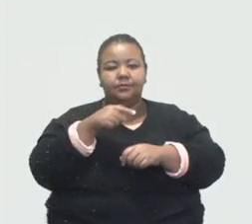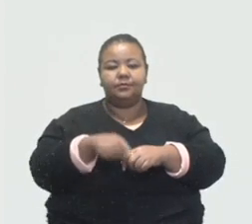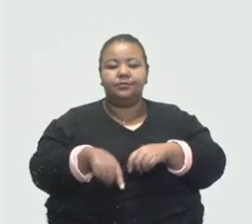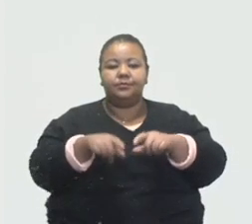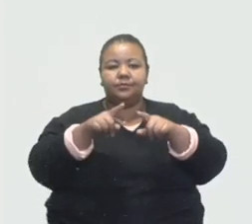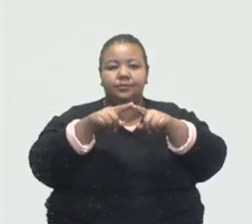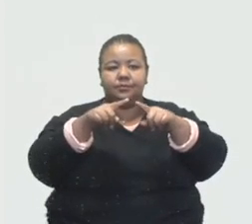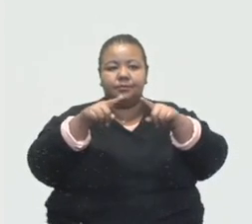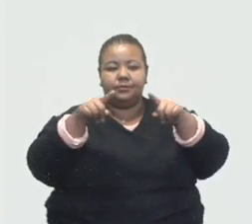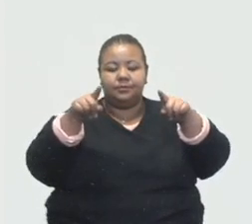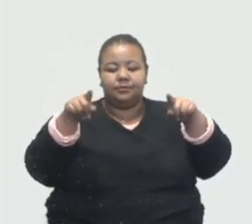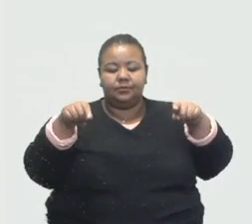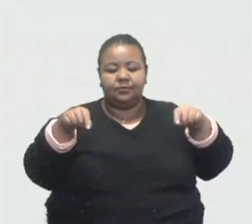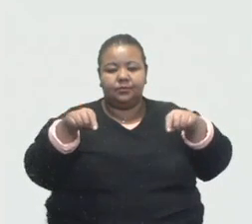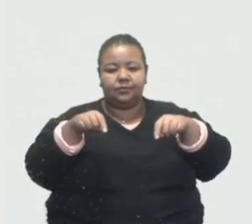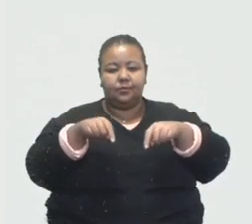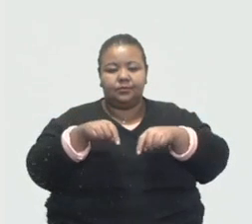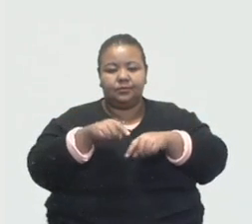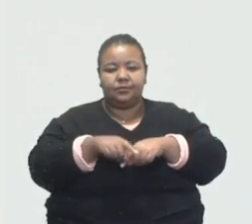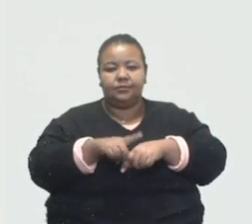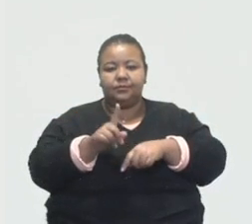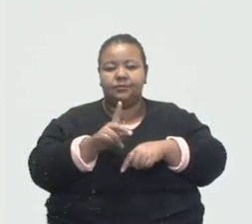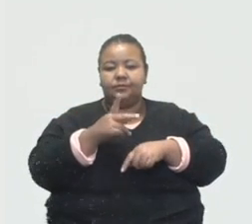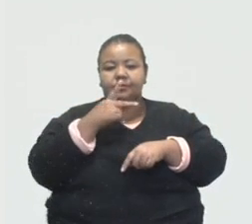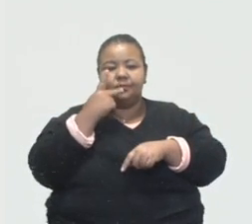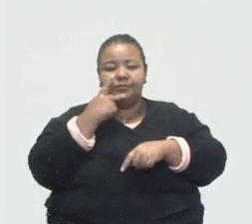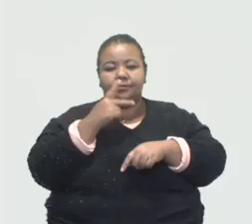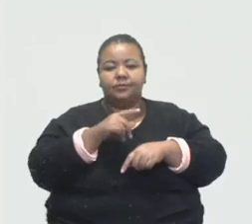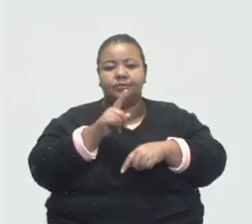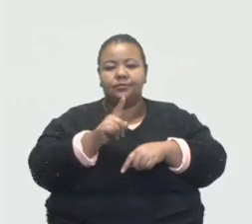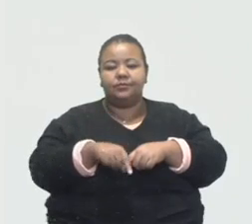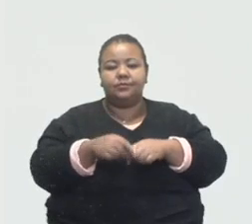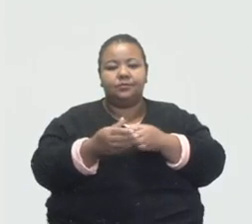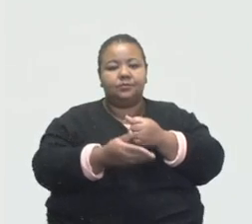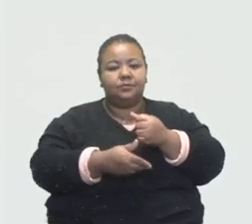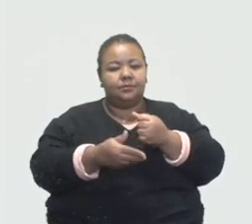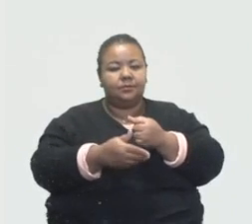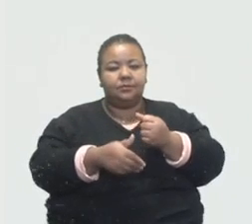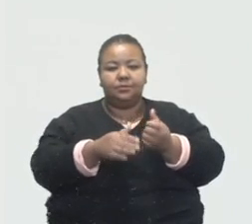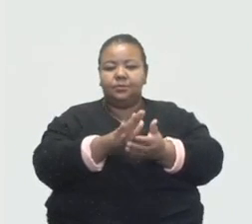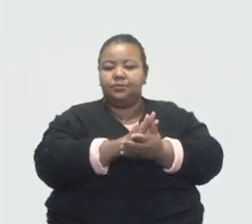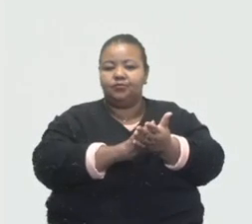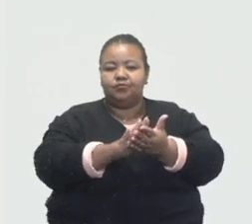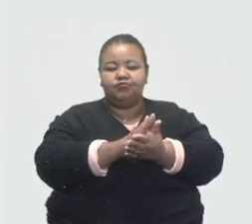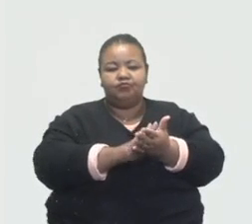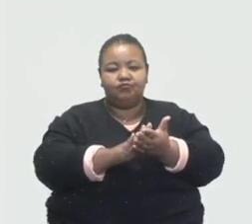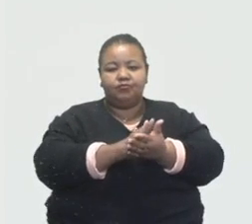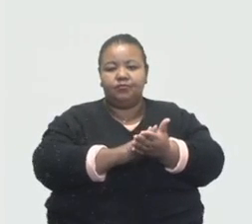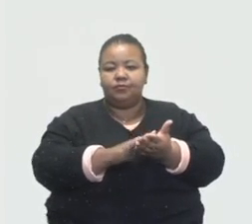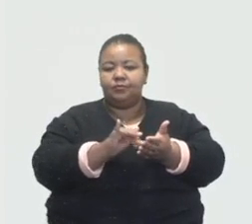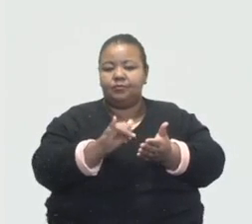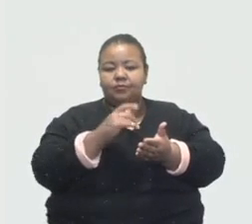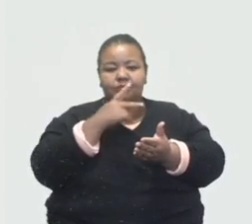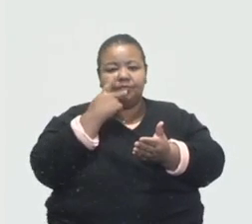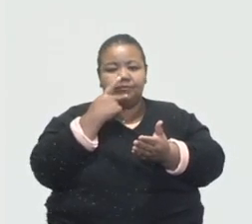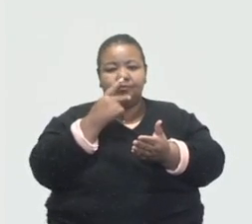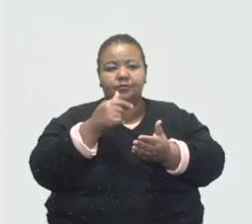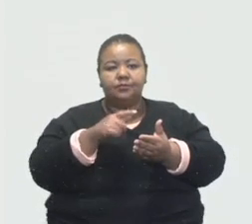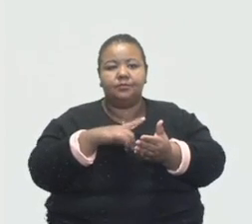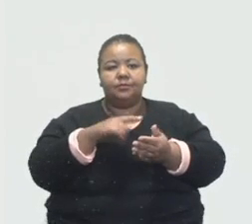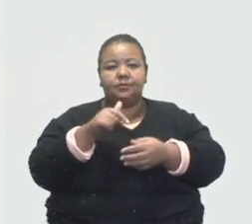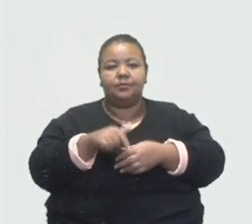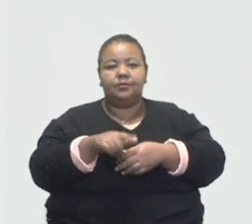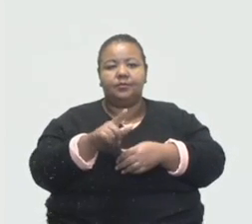matriz. Veja, eu não estou dizendo se essa matriz, qual base ela é. Se eu não estou dizendo que base ela está na